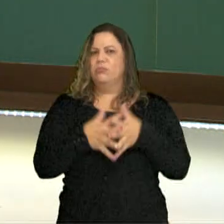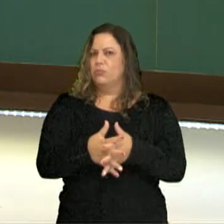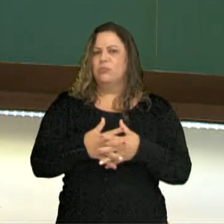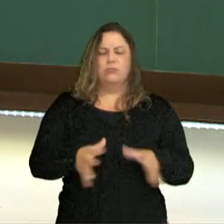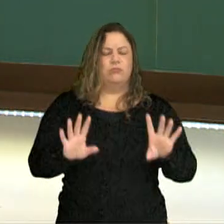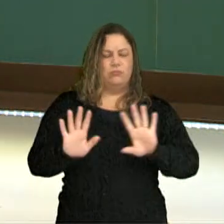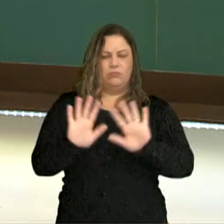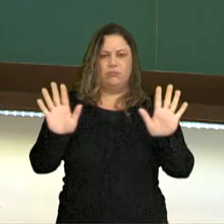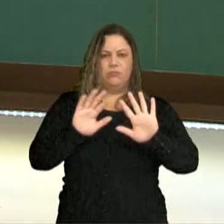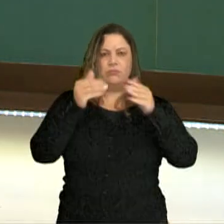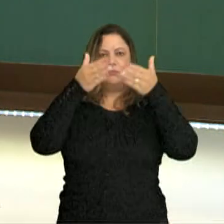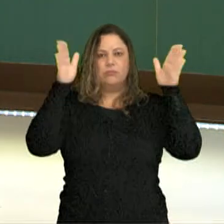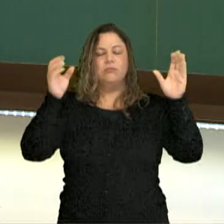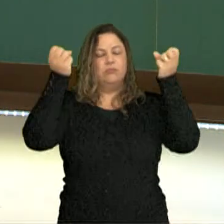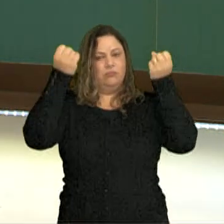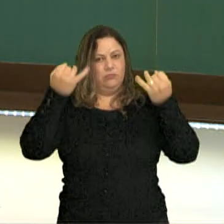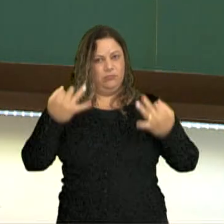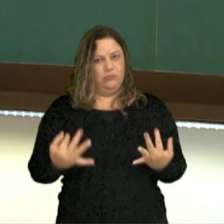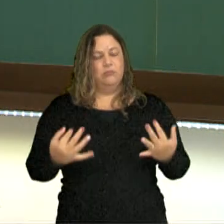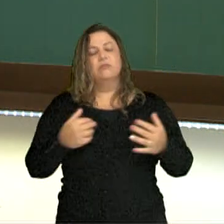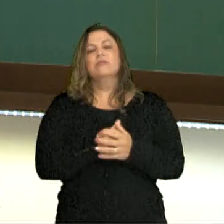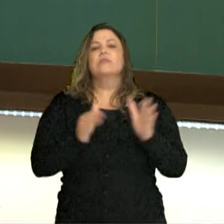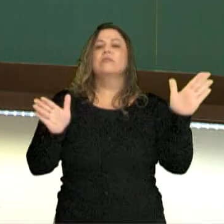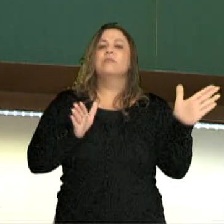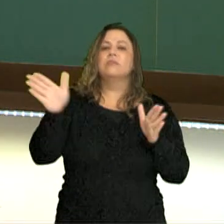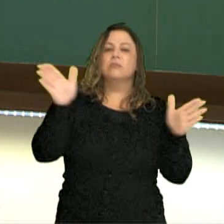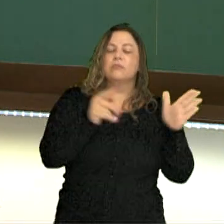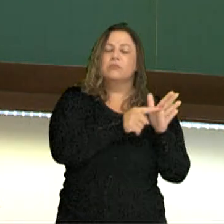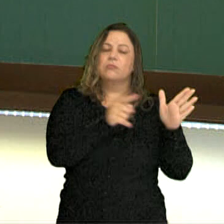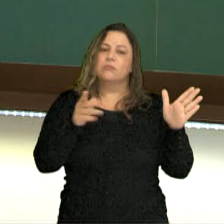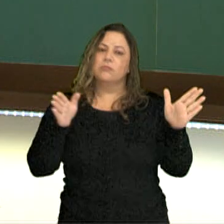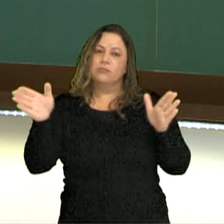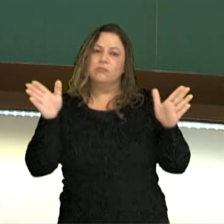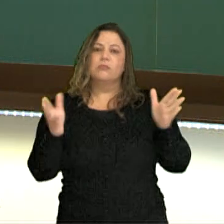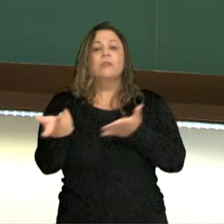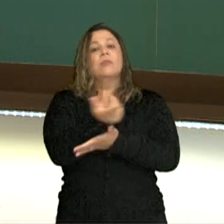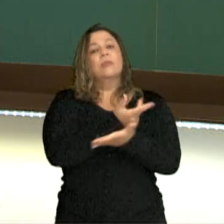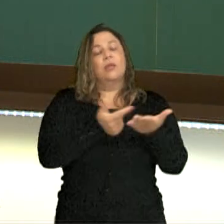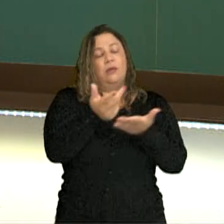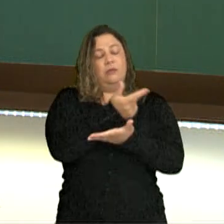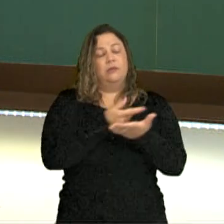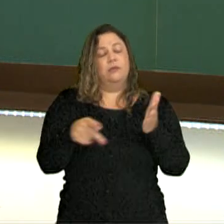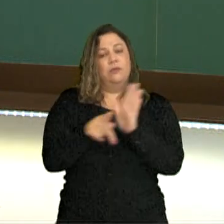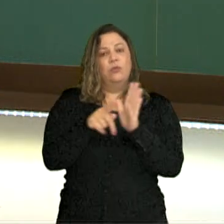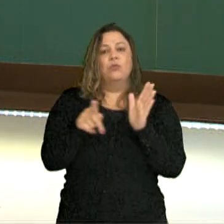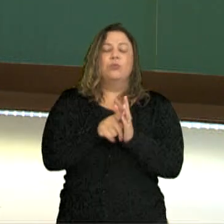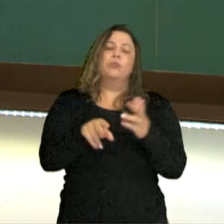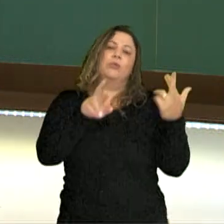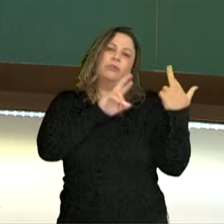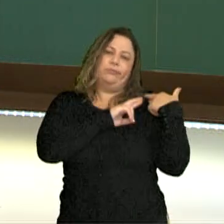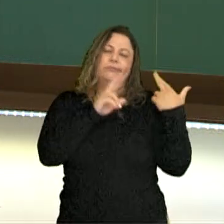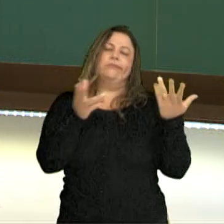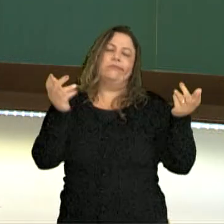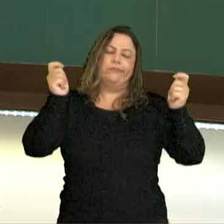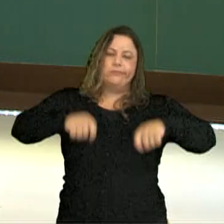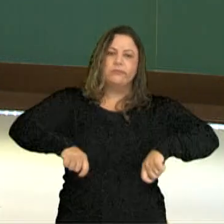coisas, eu estou historicamente pontuando esse processo e o desenho, ele era responsável, ele está dentro